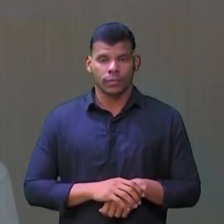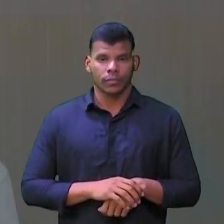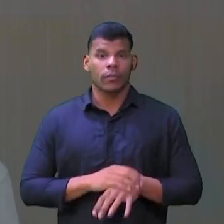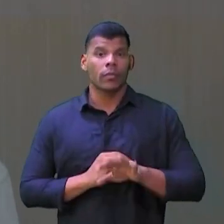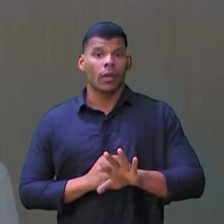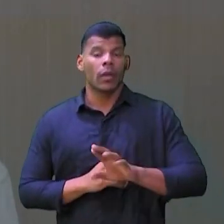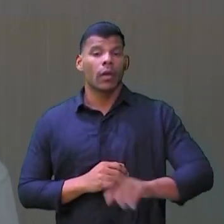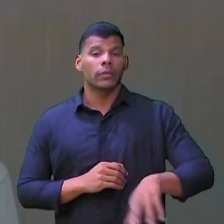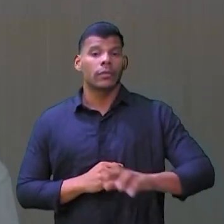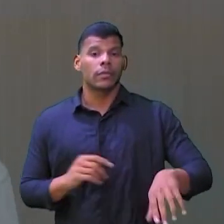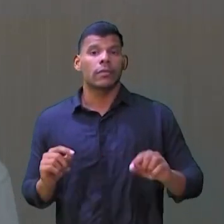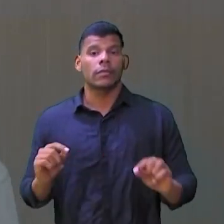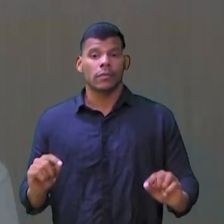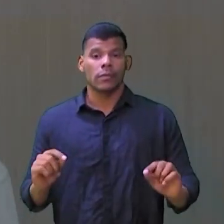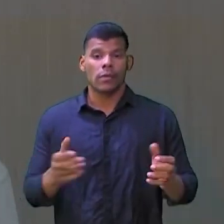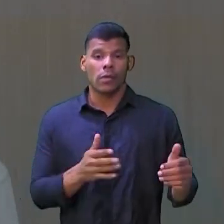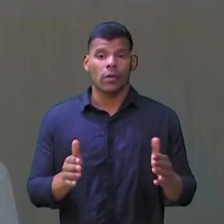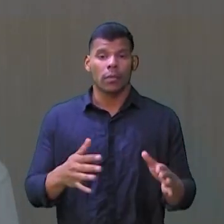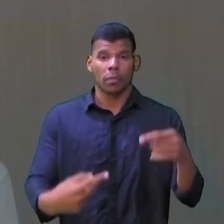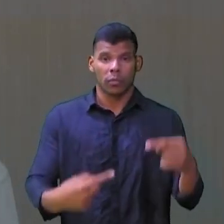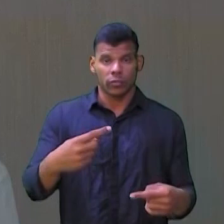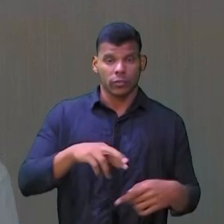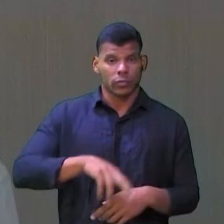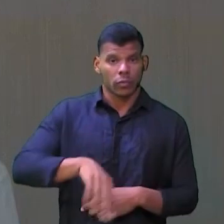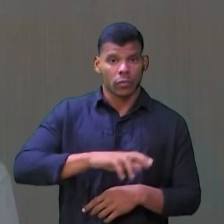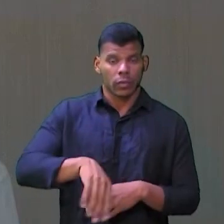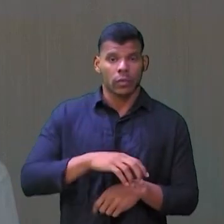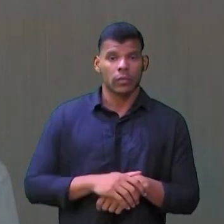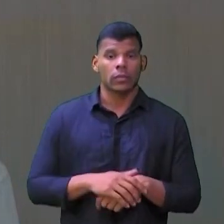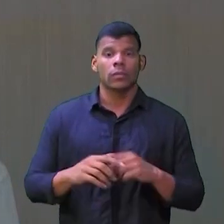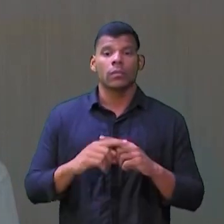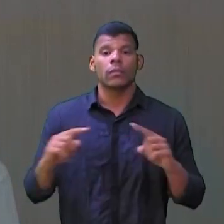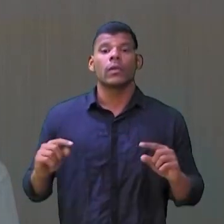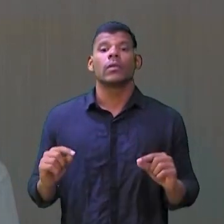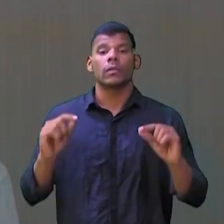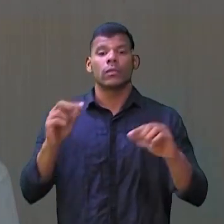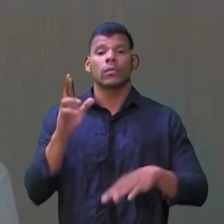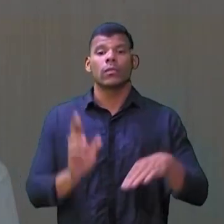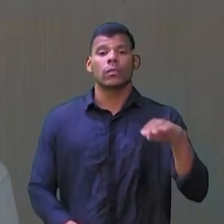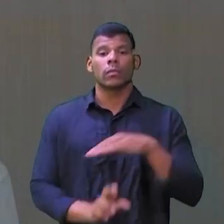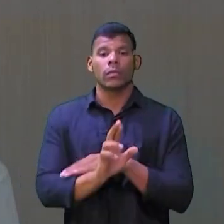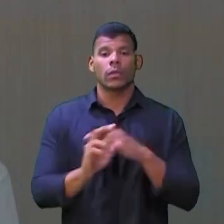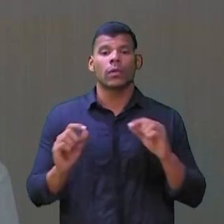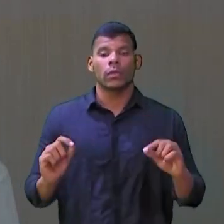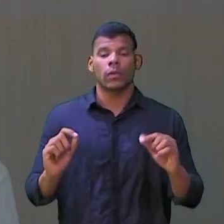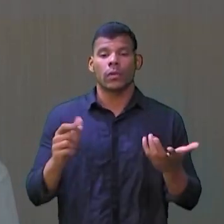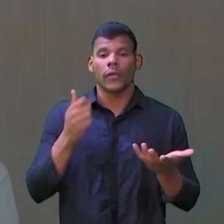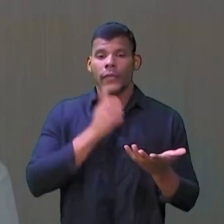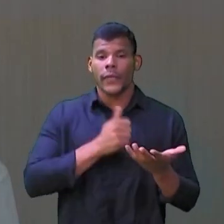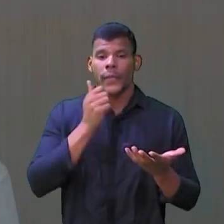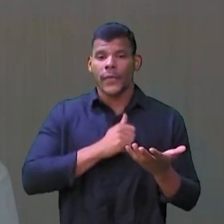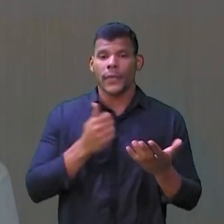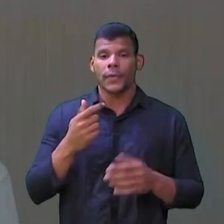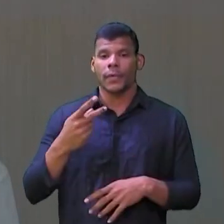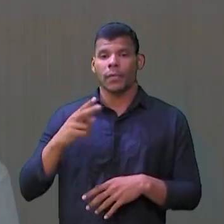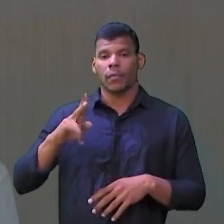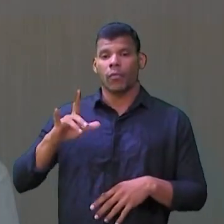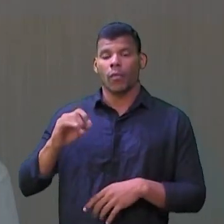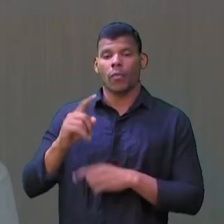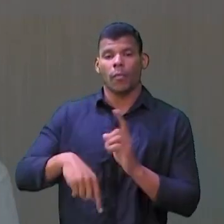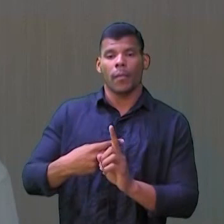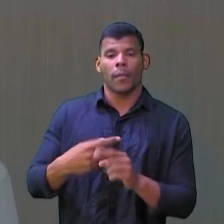apenas um ataque à sua trajetória política, mas uma afronta à representação feminina na esfera pública e